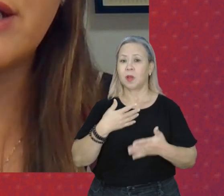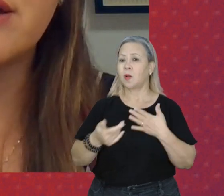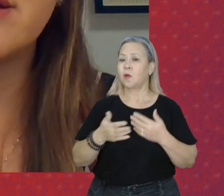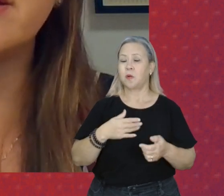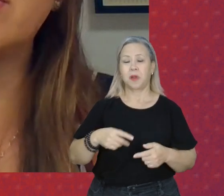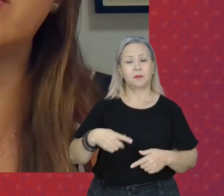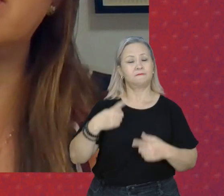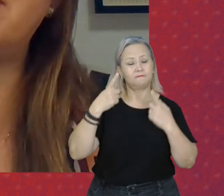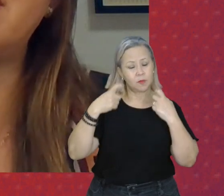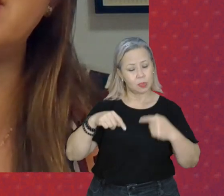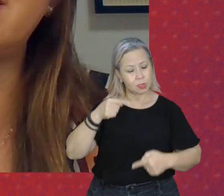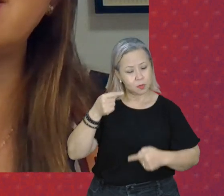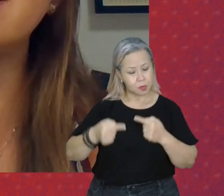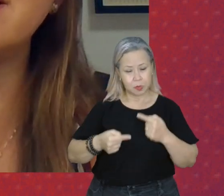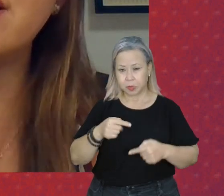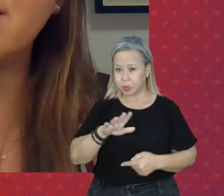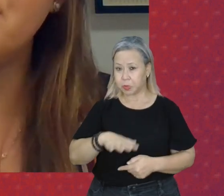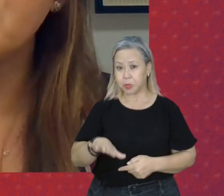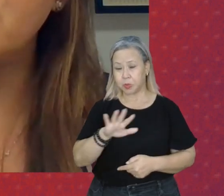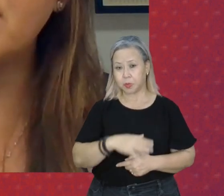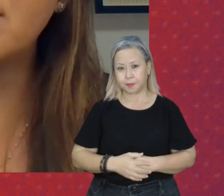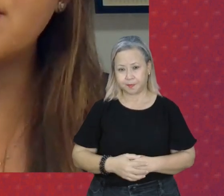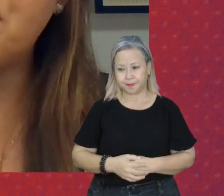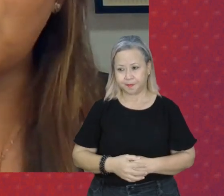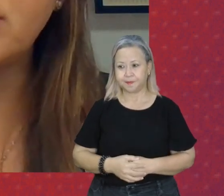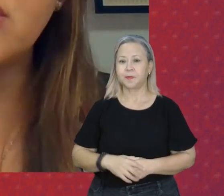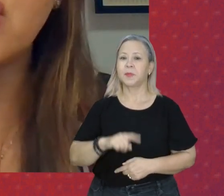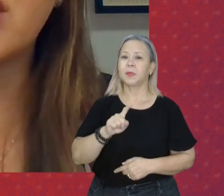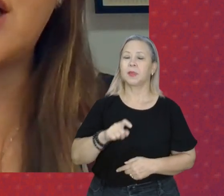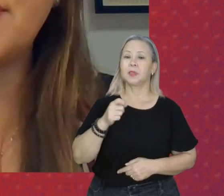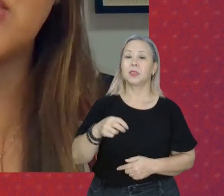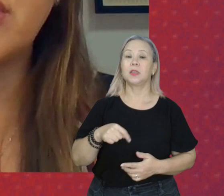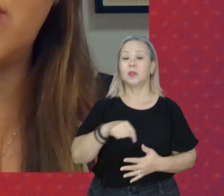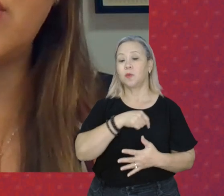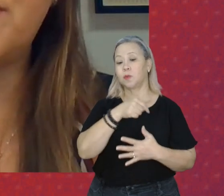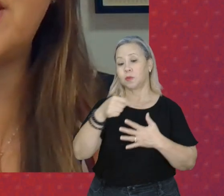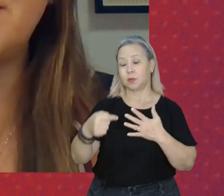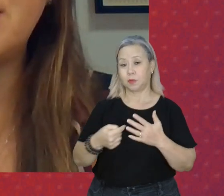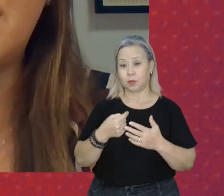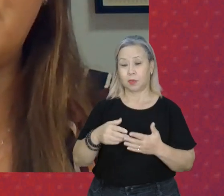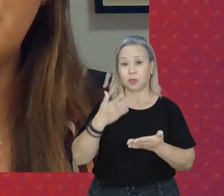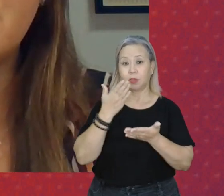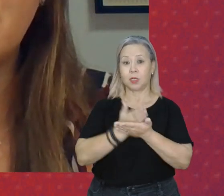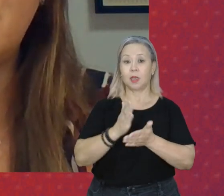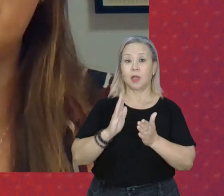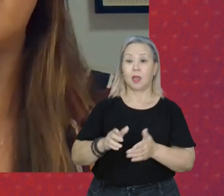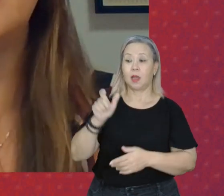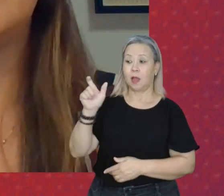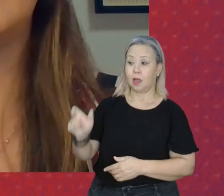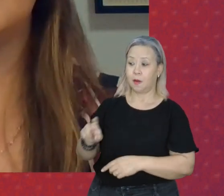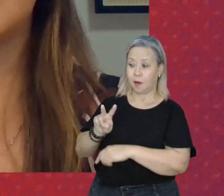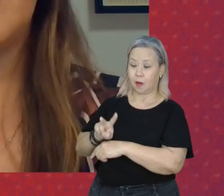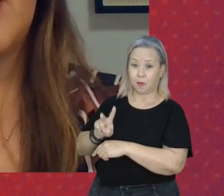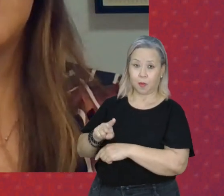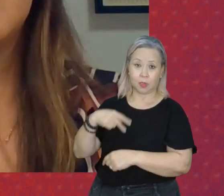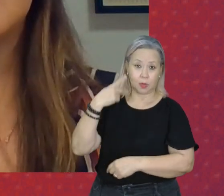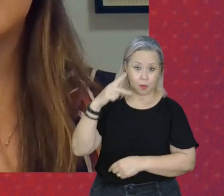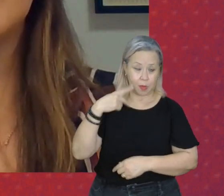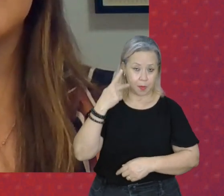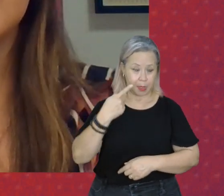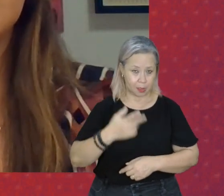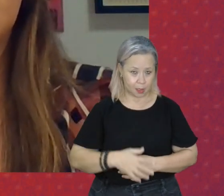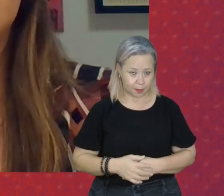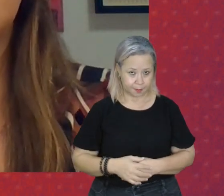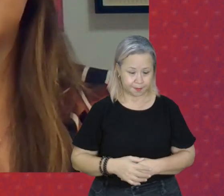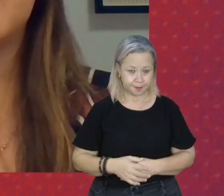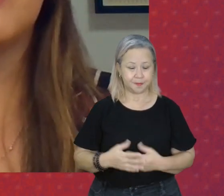contra a mulher exercida contra um parlamentar, seria ali uma das hipóteses de quebra de decoro parlamentar, por exemplo. E aí você